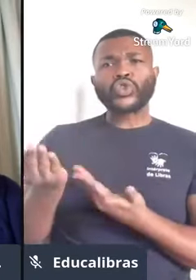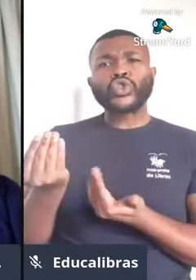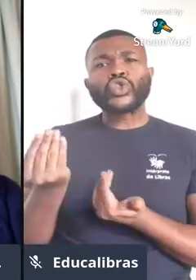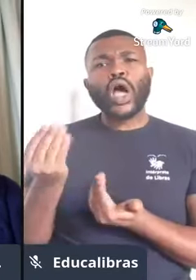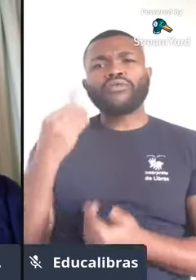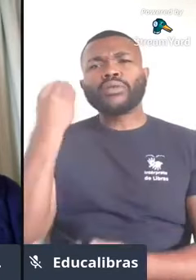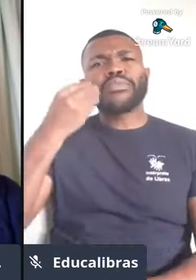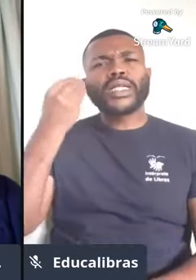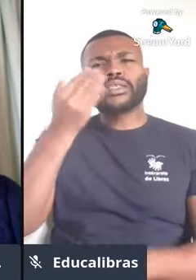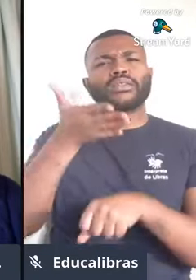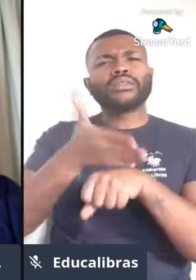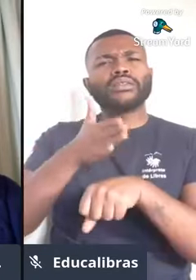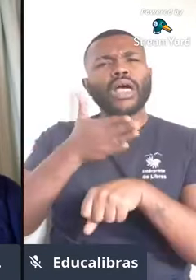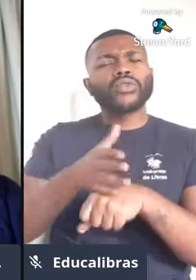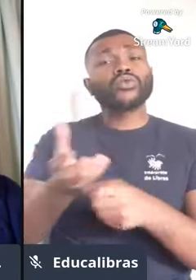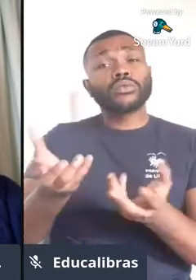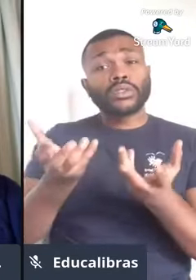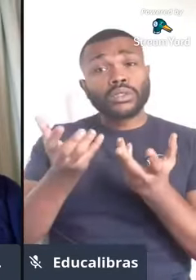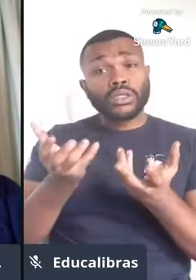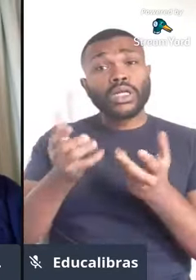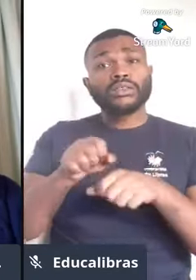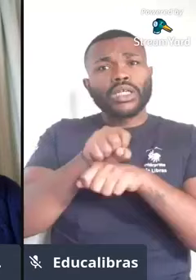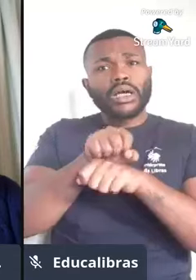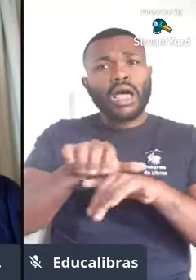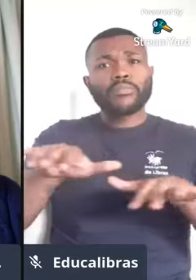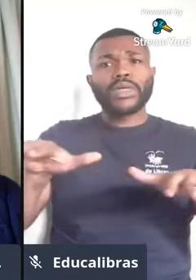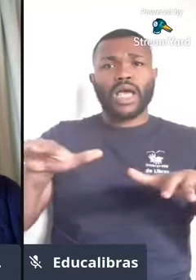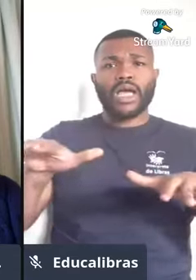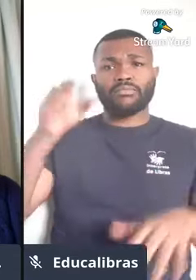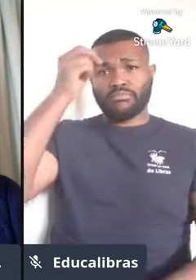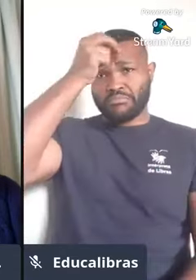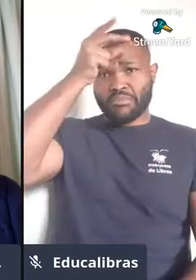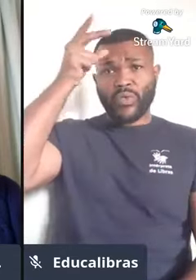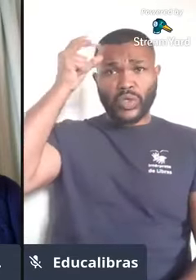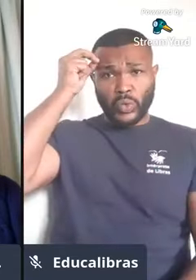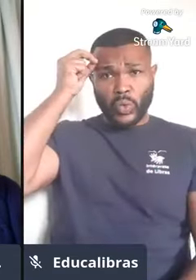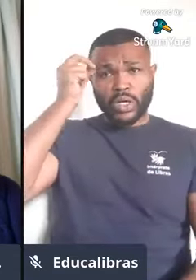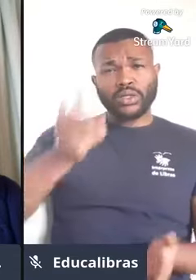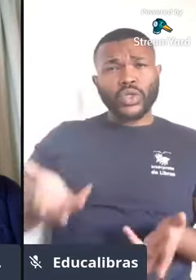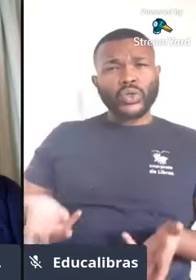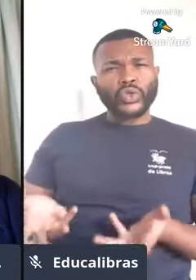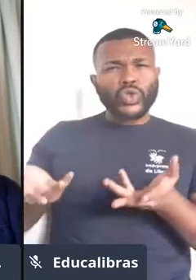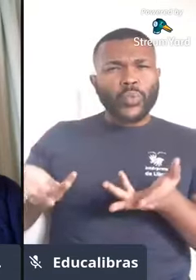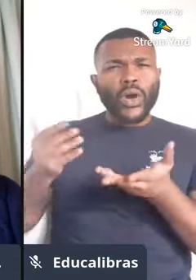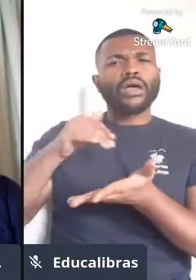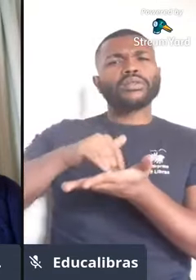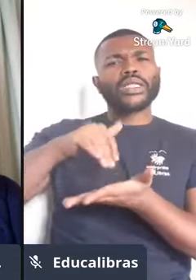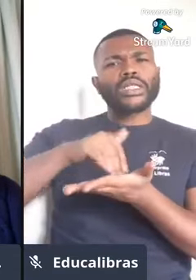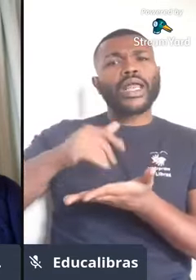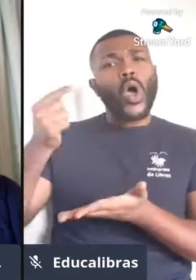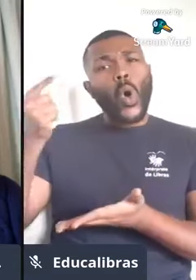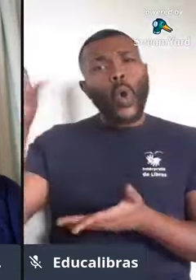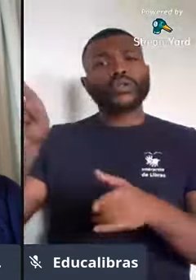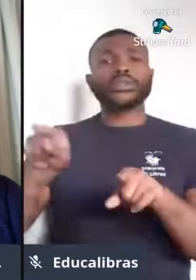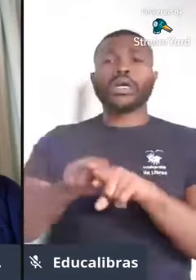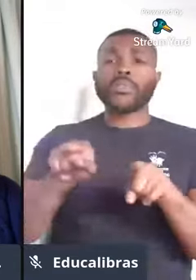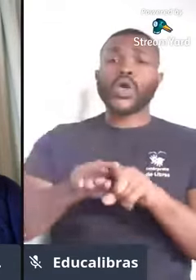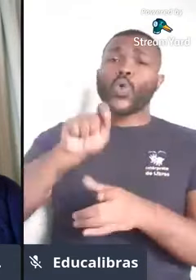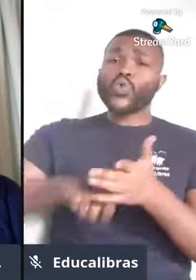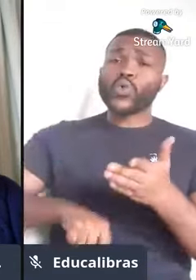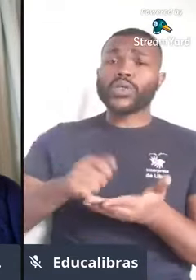nós decidimos ampliar isso para o resto da prefeitura e estimular as outras secretarias a contratarem jovens com